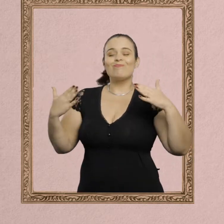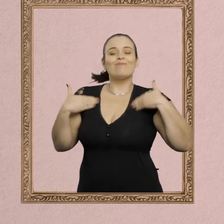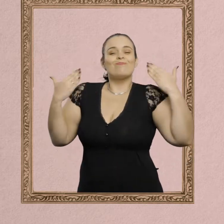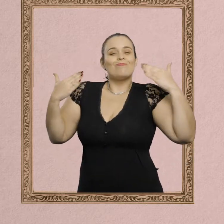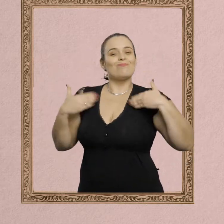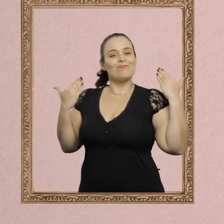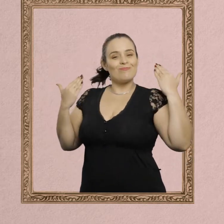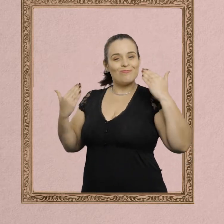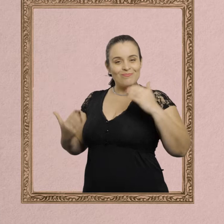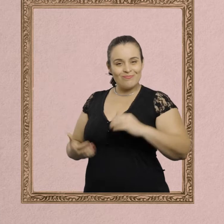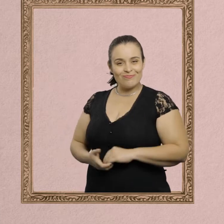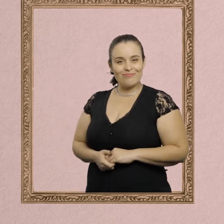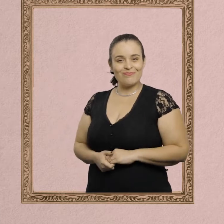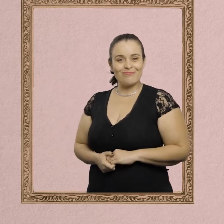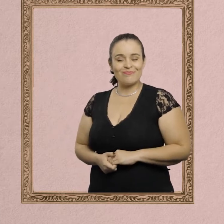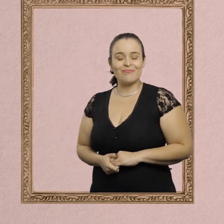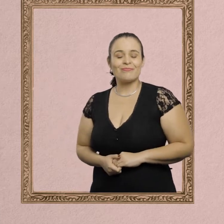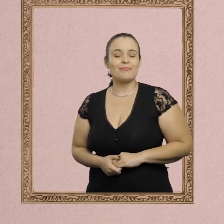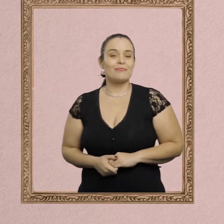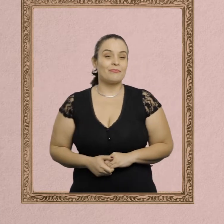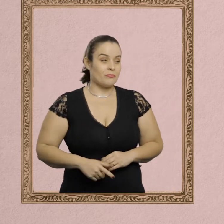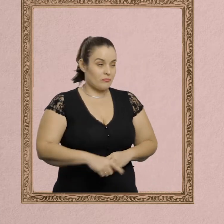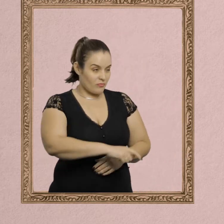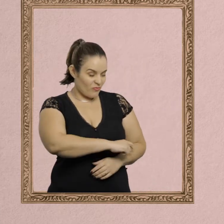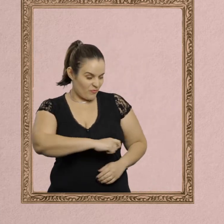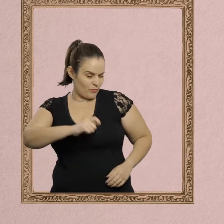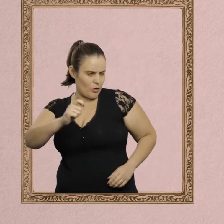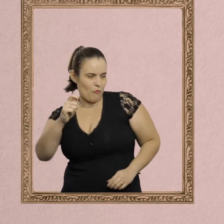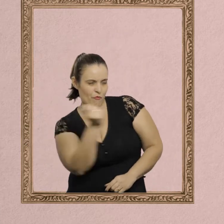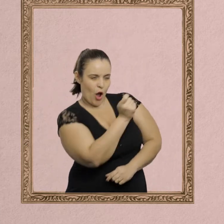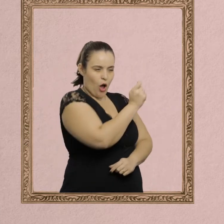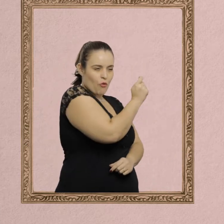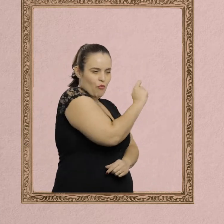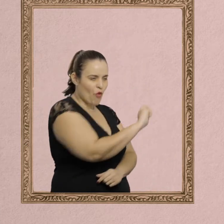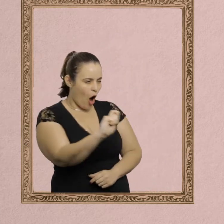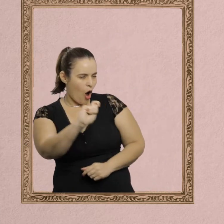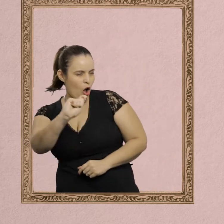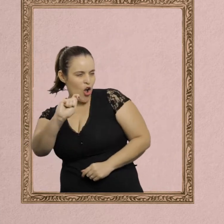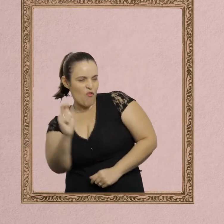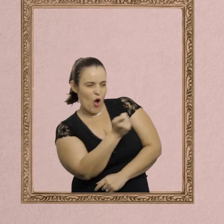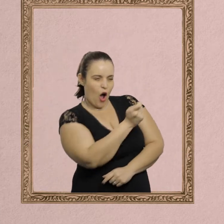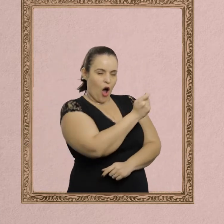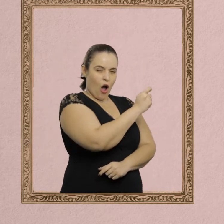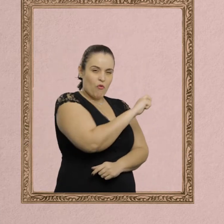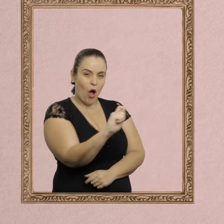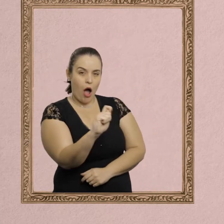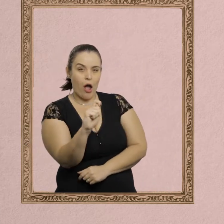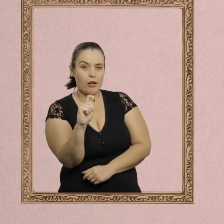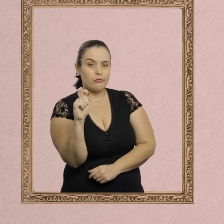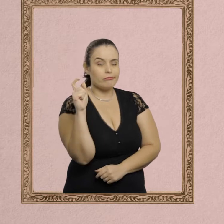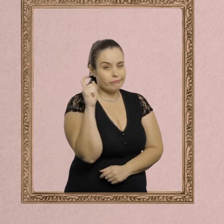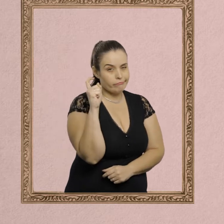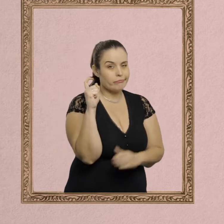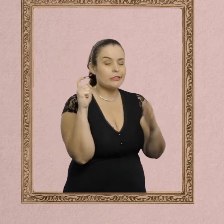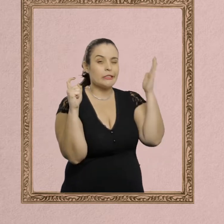Eu sou a alegria! Capitão Gancho continuava lutando com Peter Pan, mas Gancho